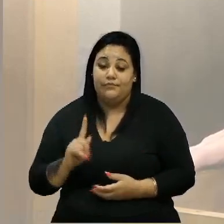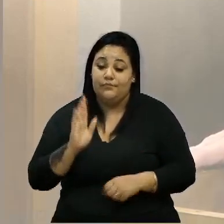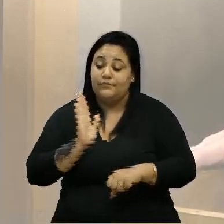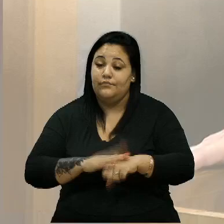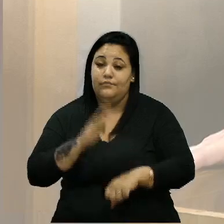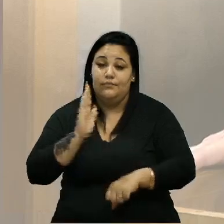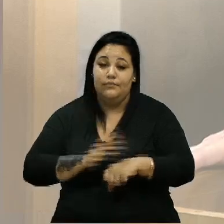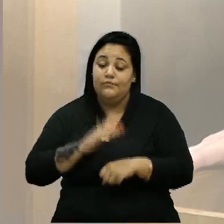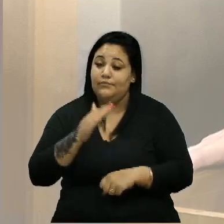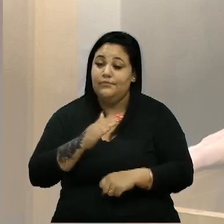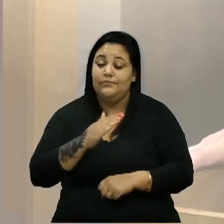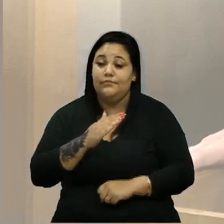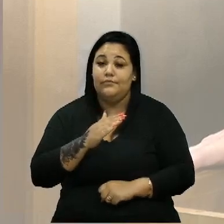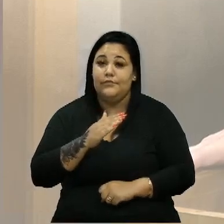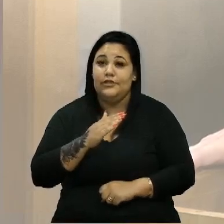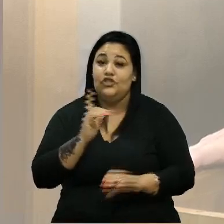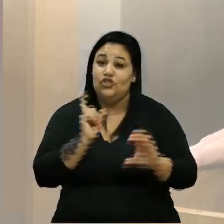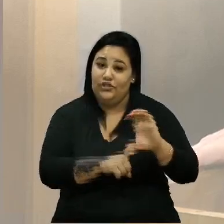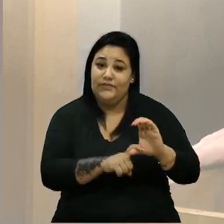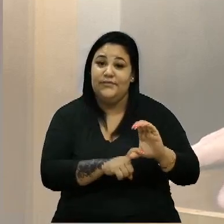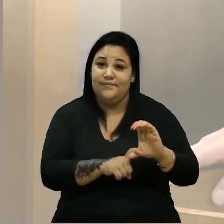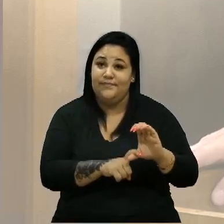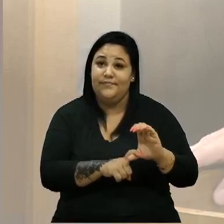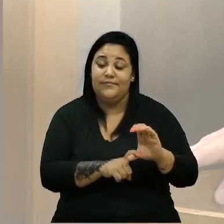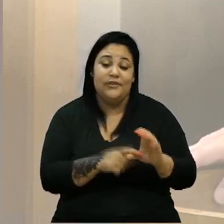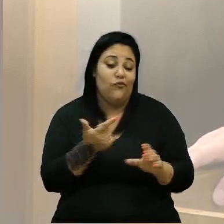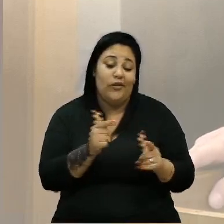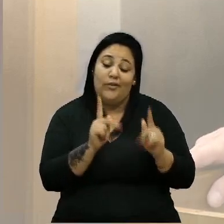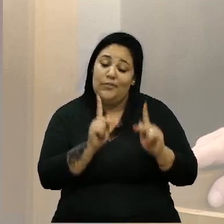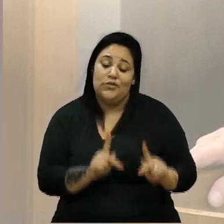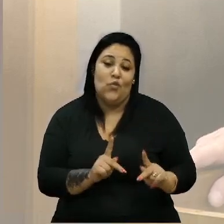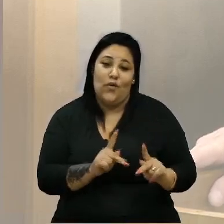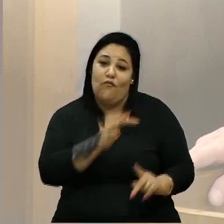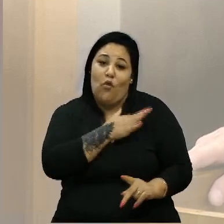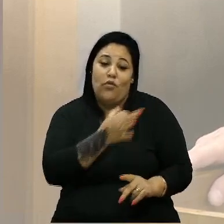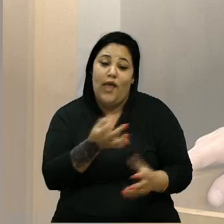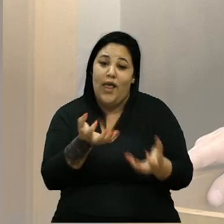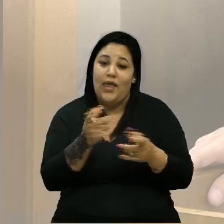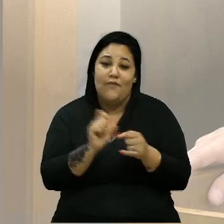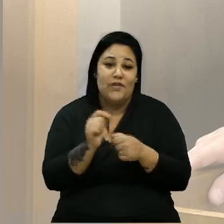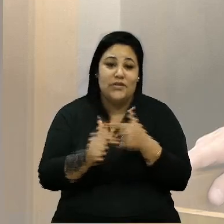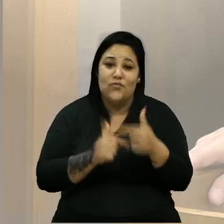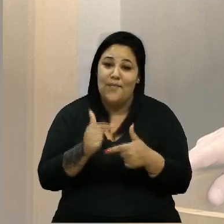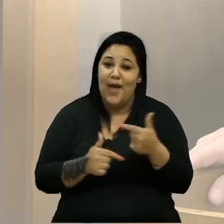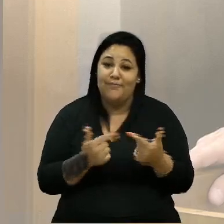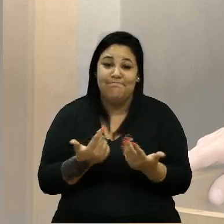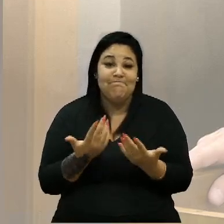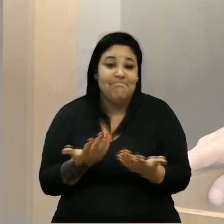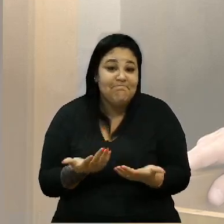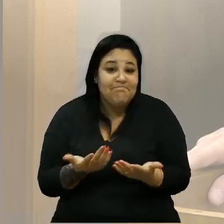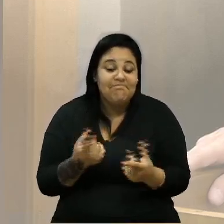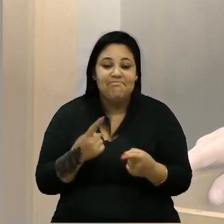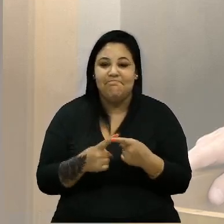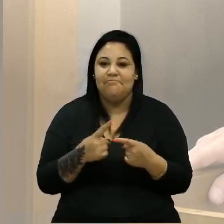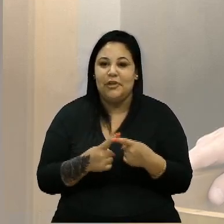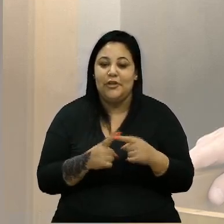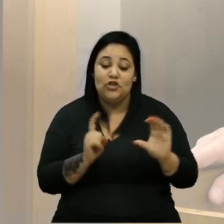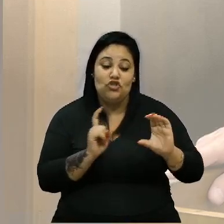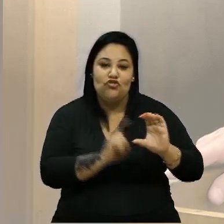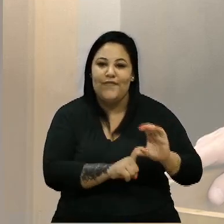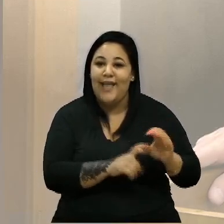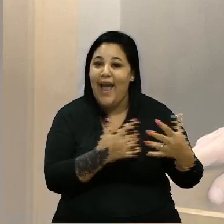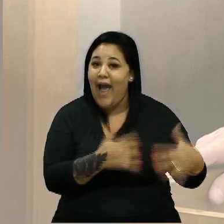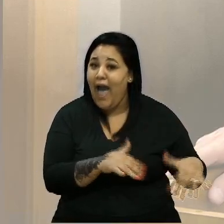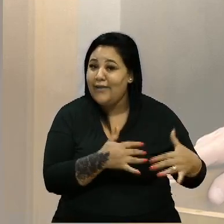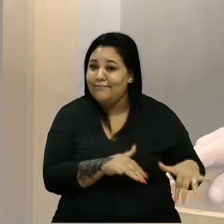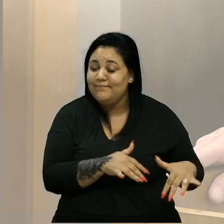estar endividadas, daqui a pouco não vai mais ter pessoas aptas a fazer o serviço, devido a elas estarem endividadas,